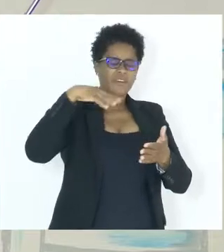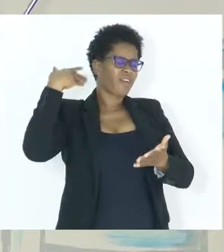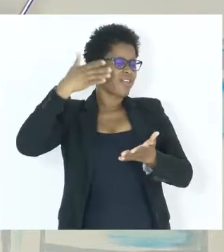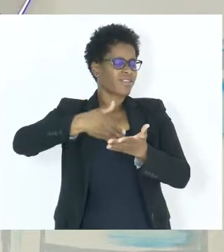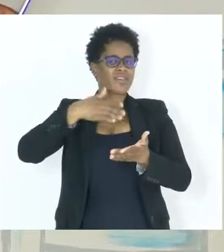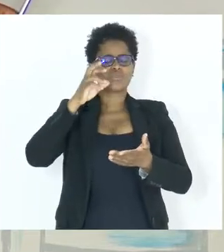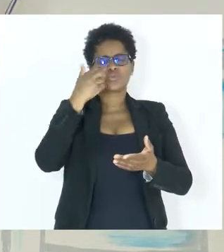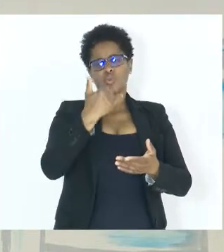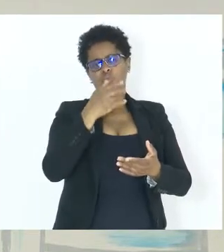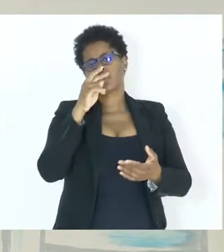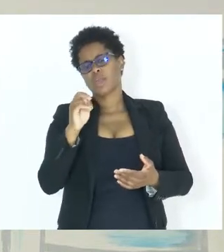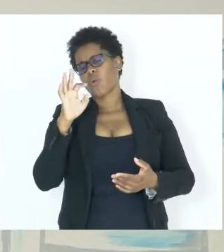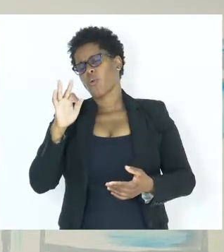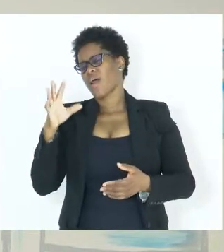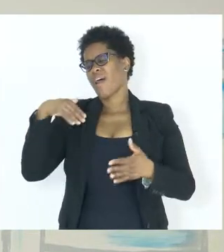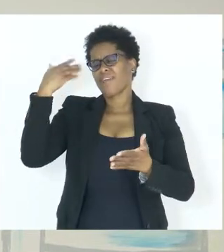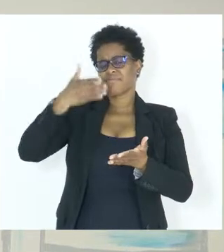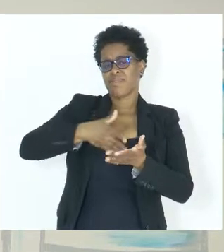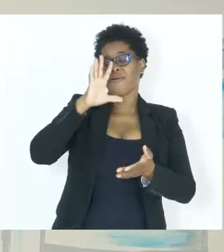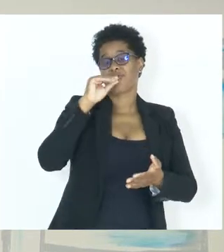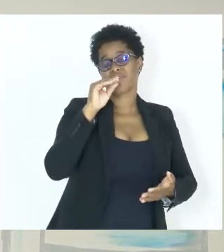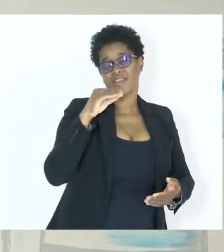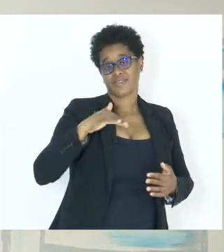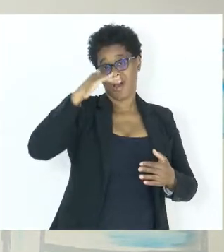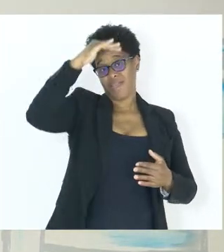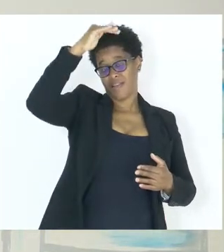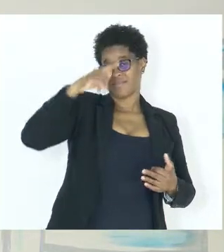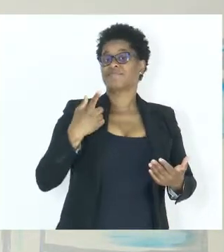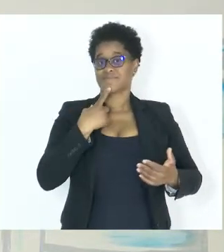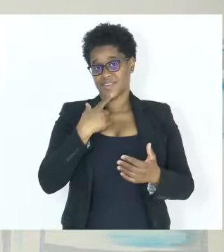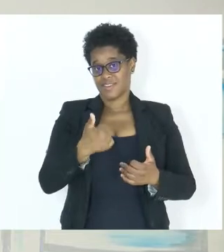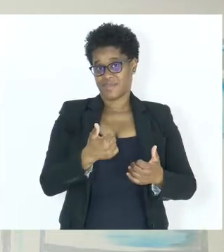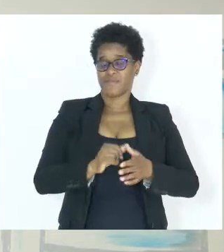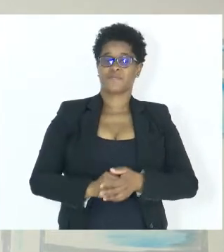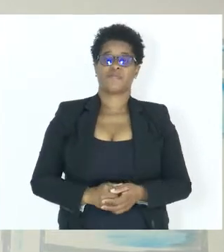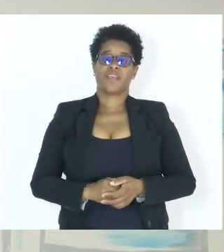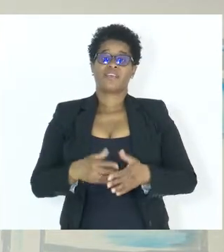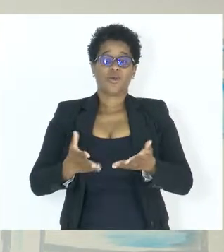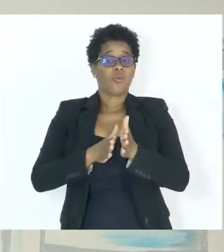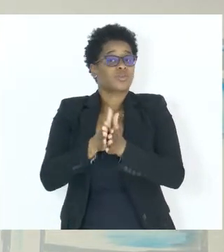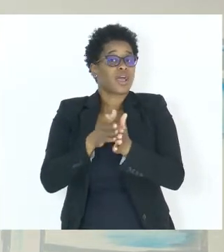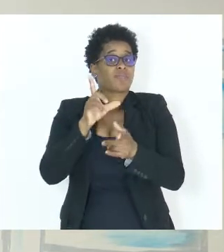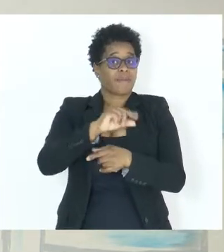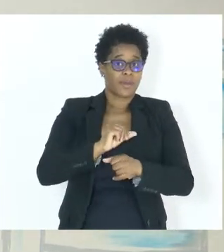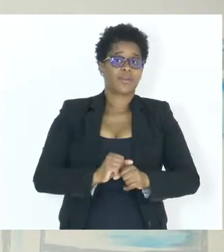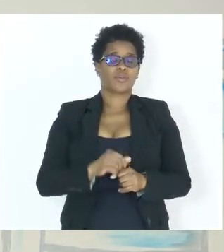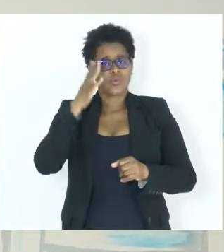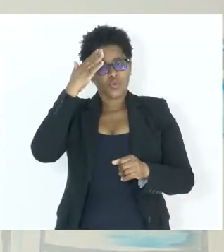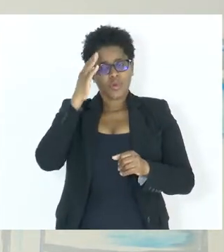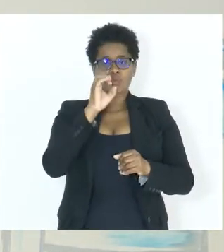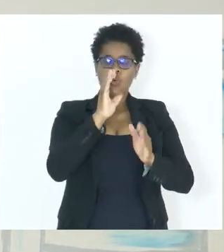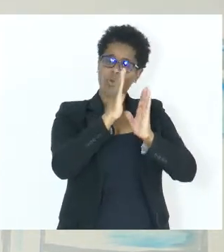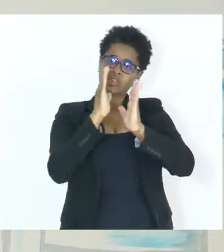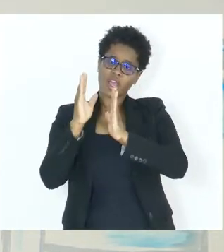segundo, terceiro, até ao 10º andar, certo? Então, utilizamos ainda números